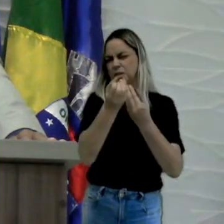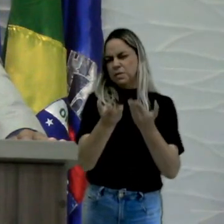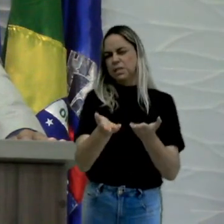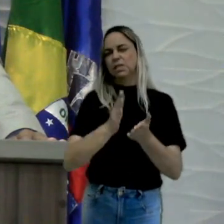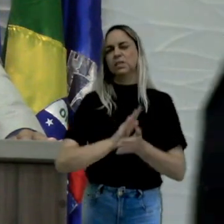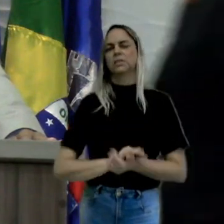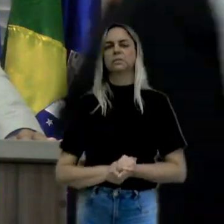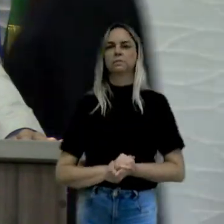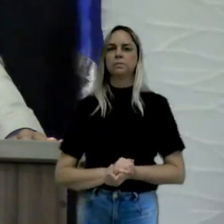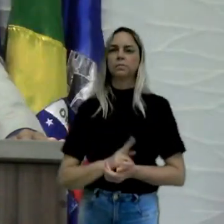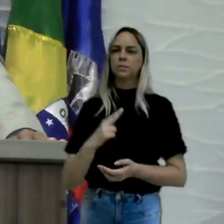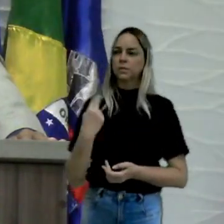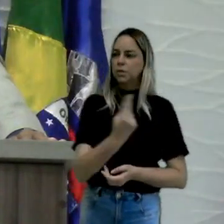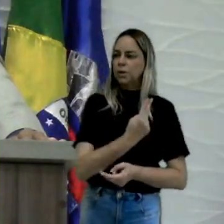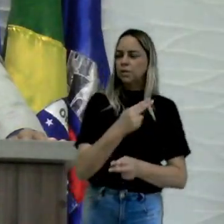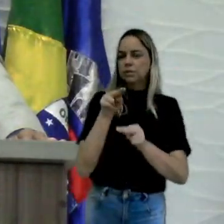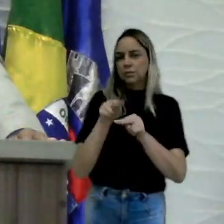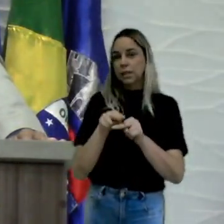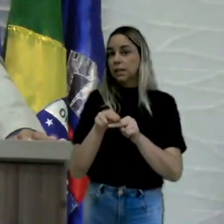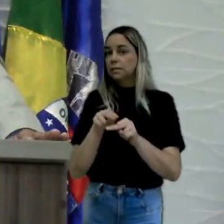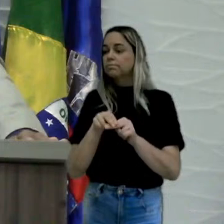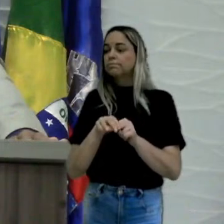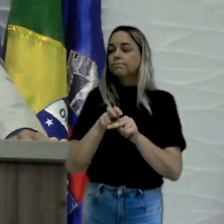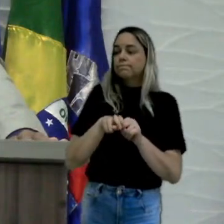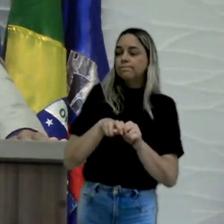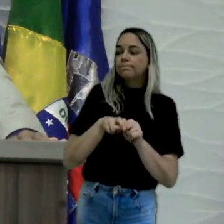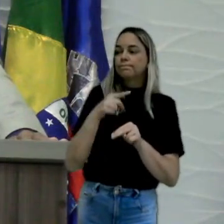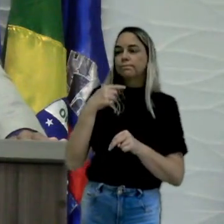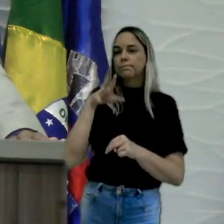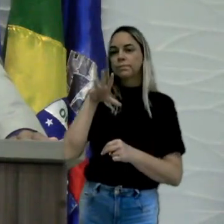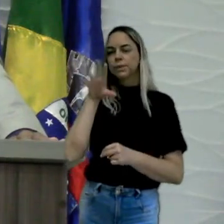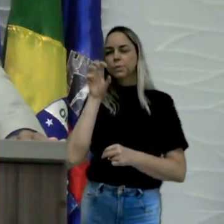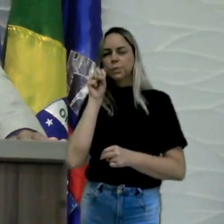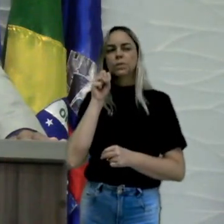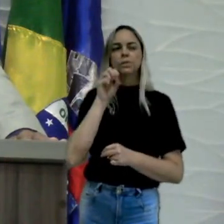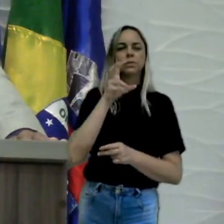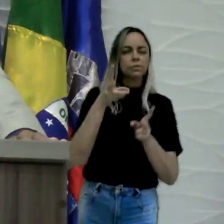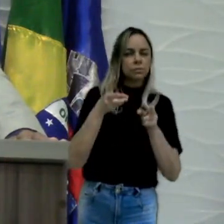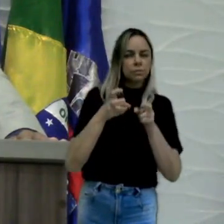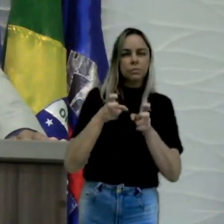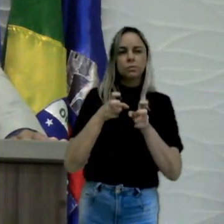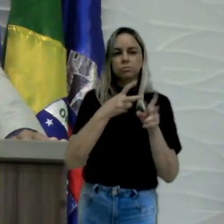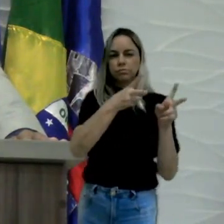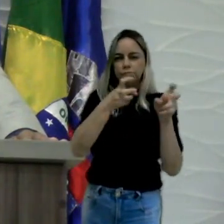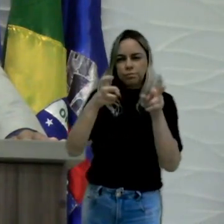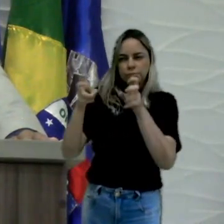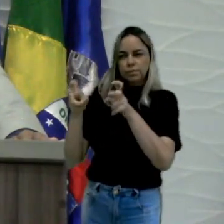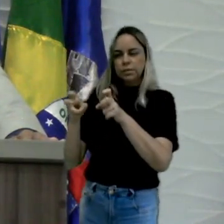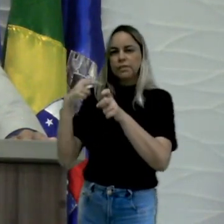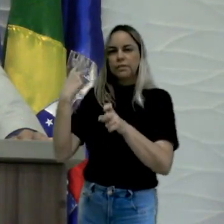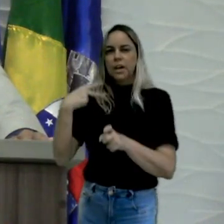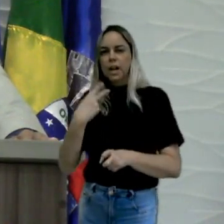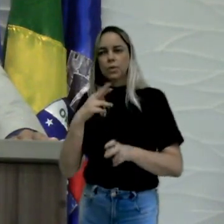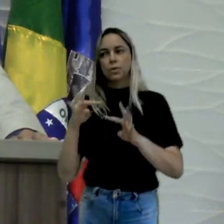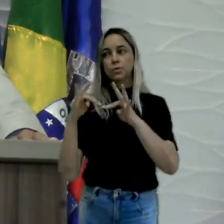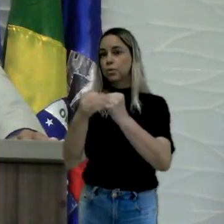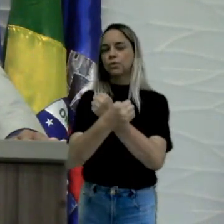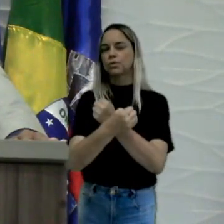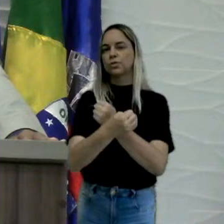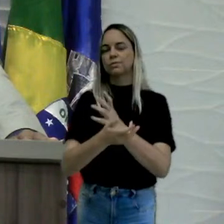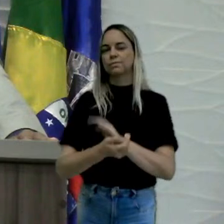gente fica aqui sentado, escutando o discurso de todos os vereadores. Aí para você